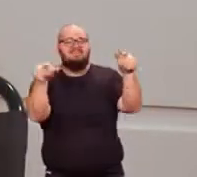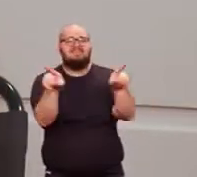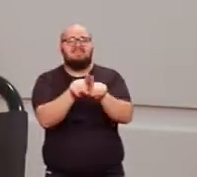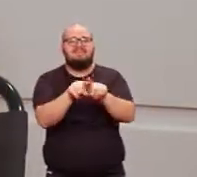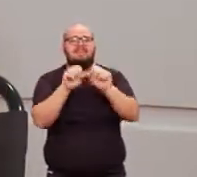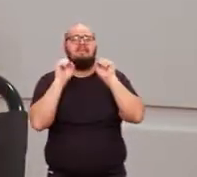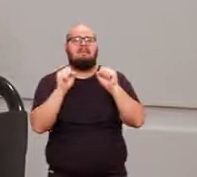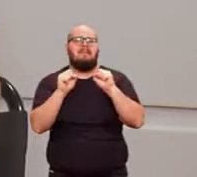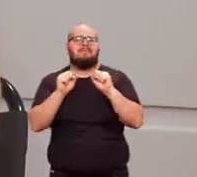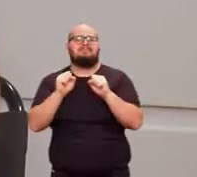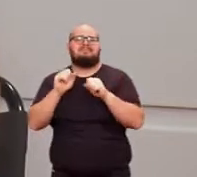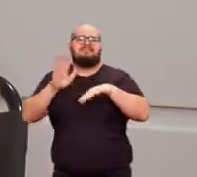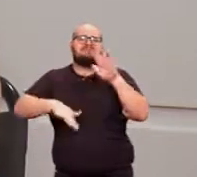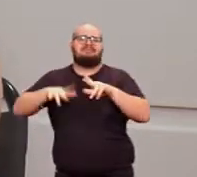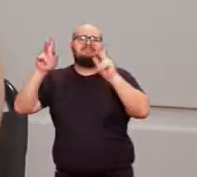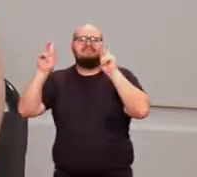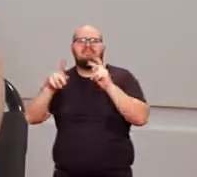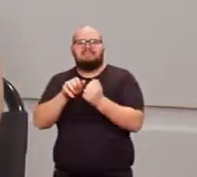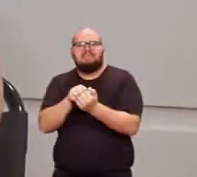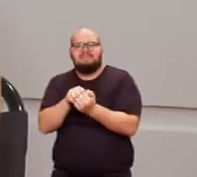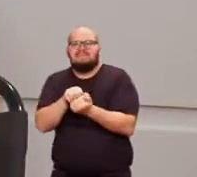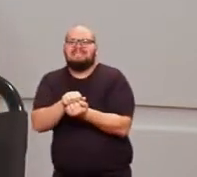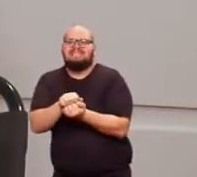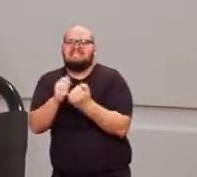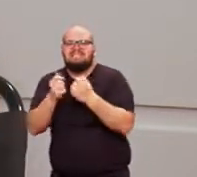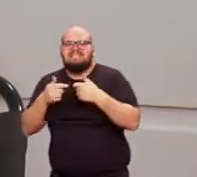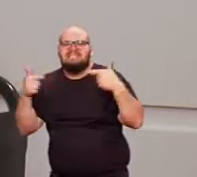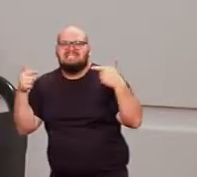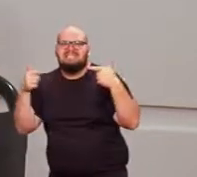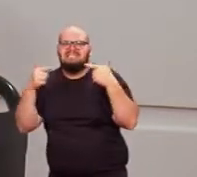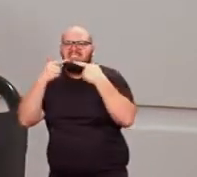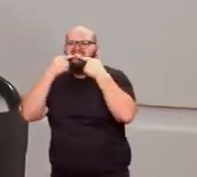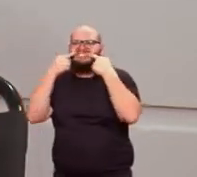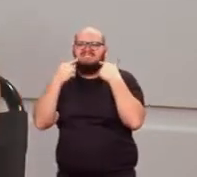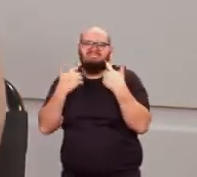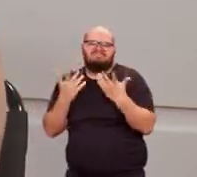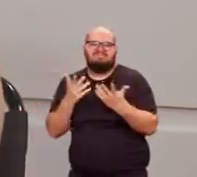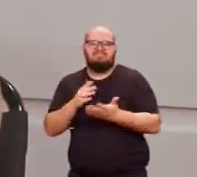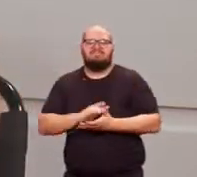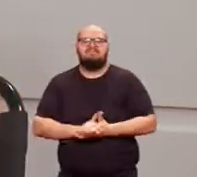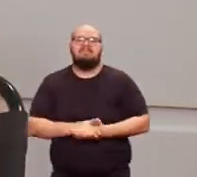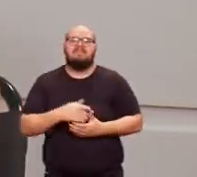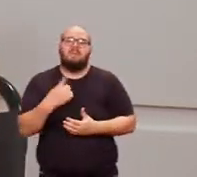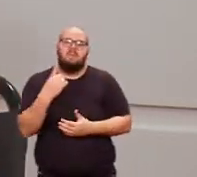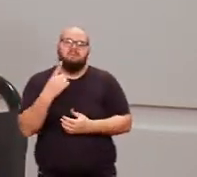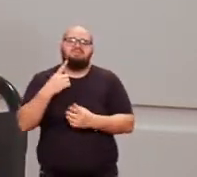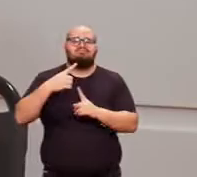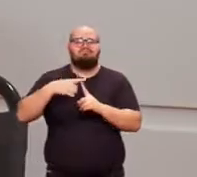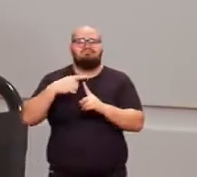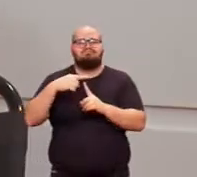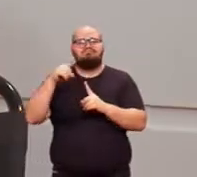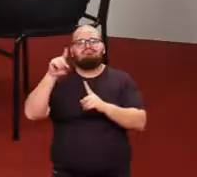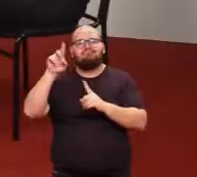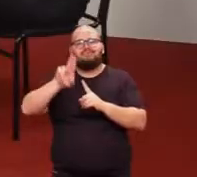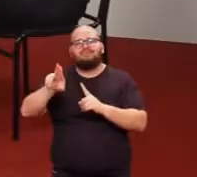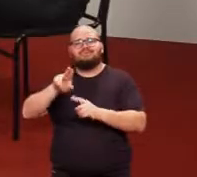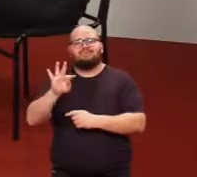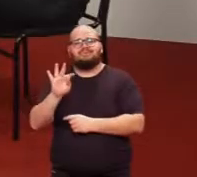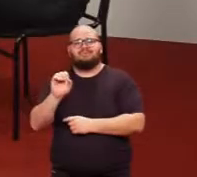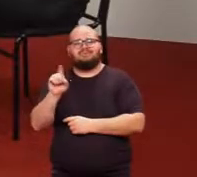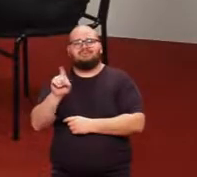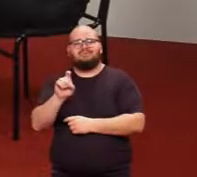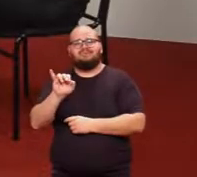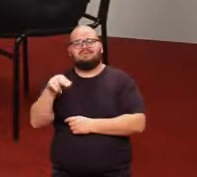função dentária, mesmo assim, esses pacientes eles continuam com esse sorriso gengival. E uma das utilidades ou das funções da